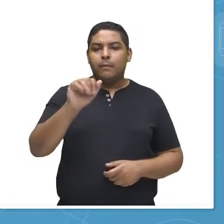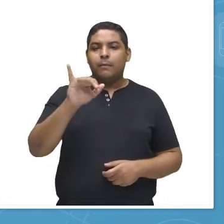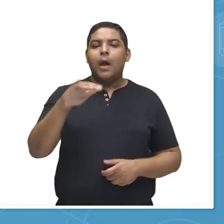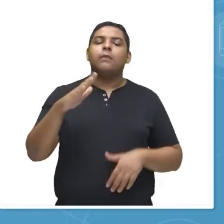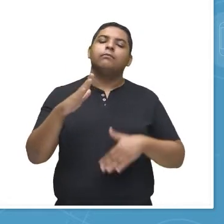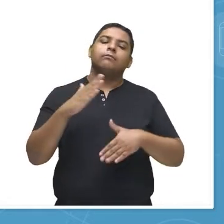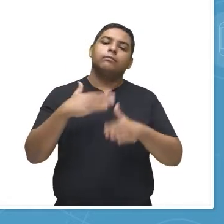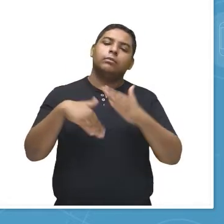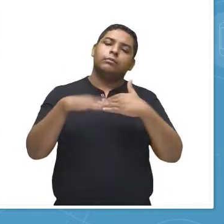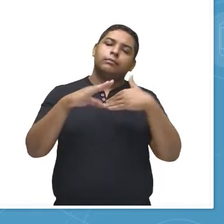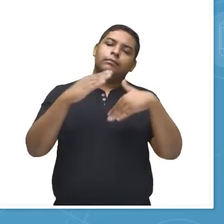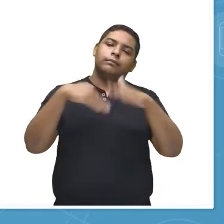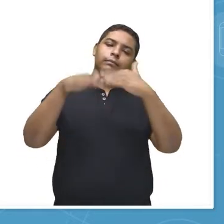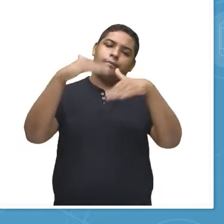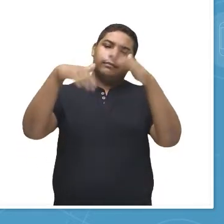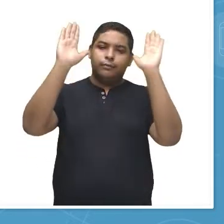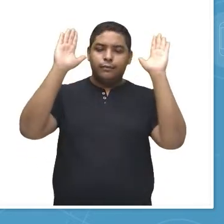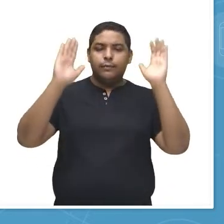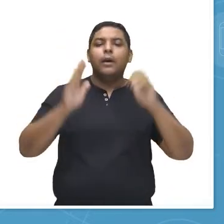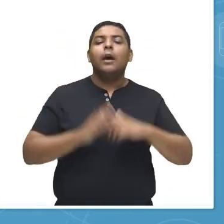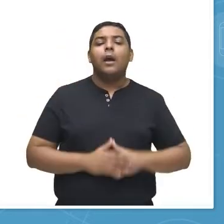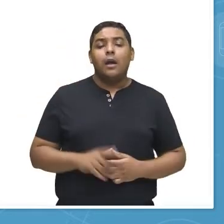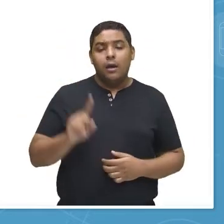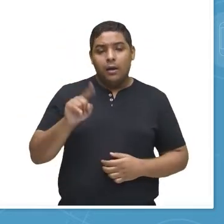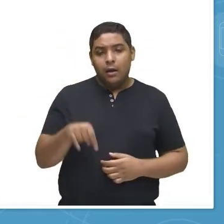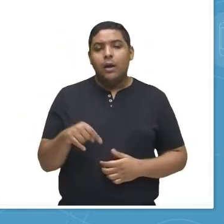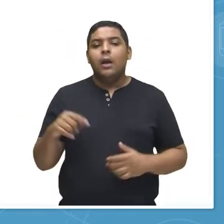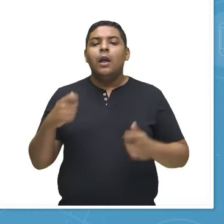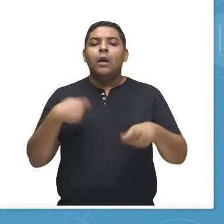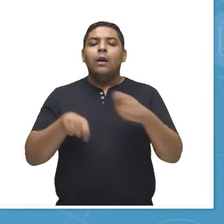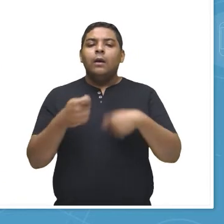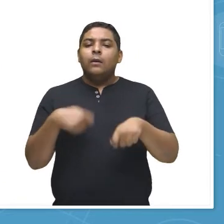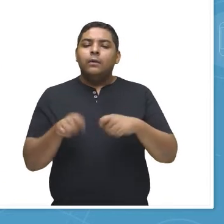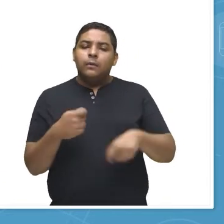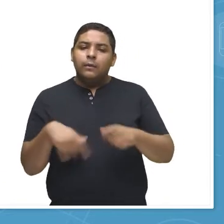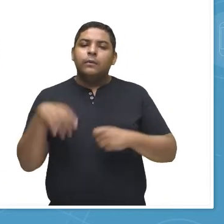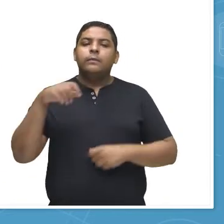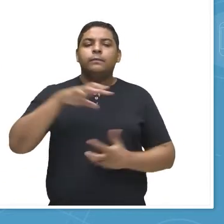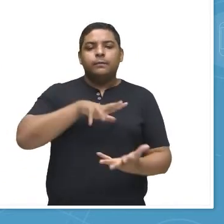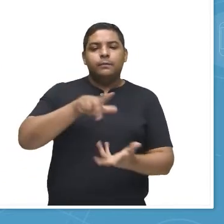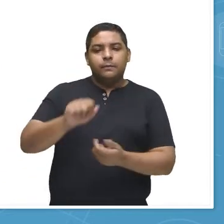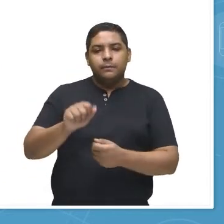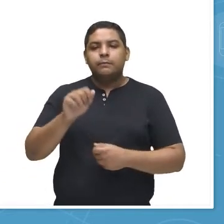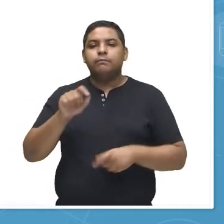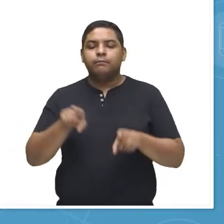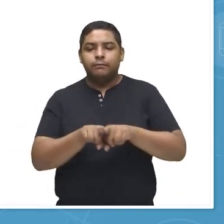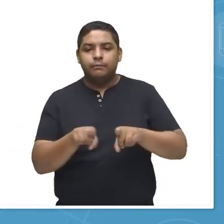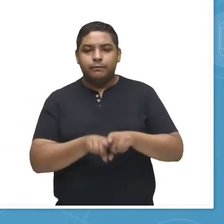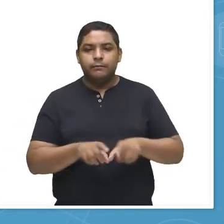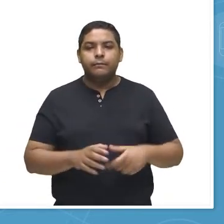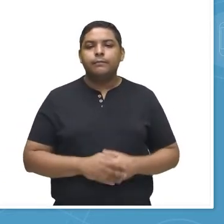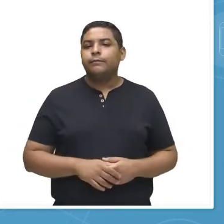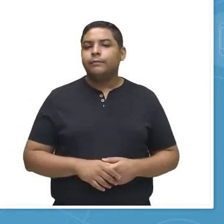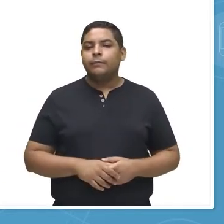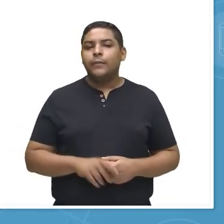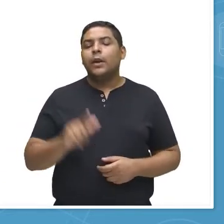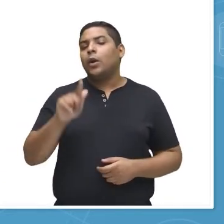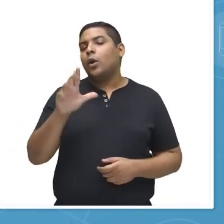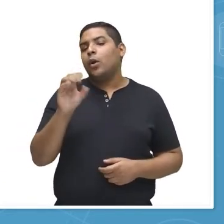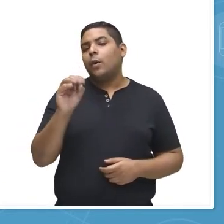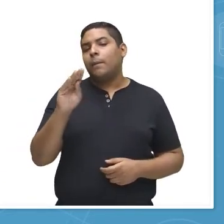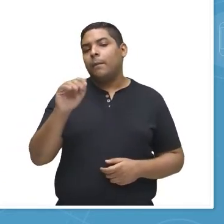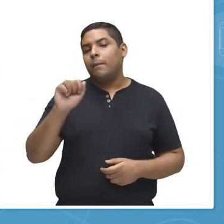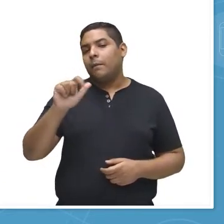desenvolvimento econômico, um grande centro econômico mundial. Um exemplo de cidade global para nós agora.